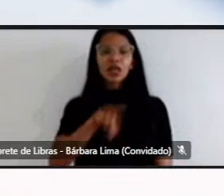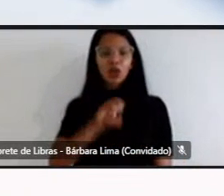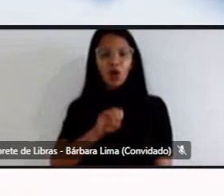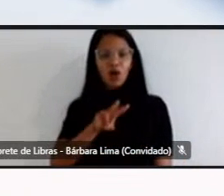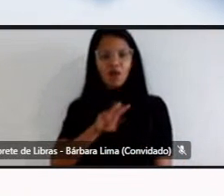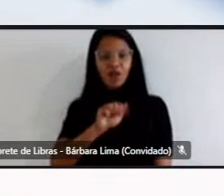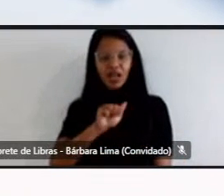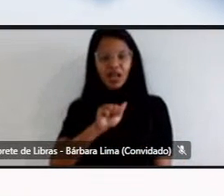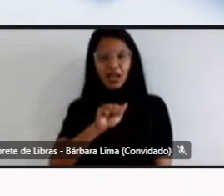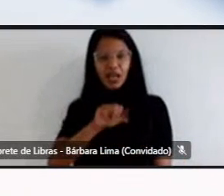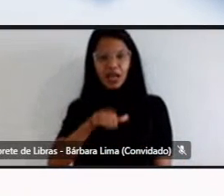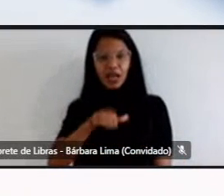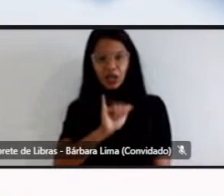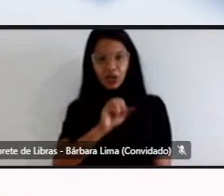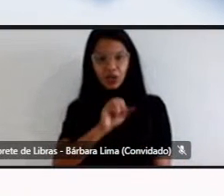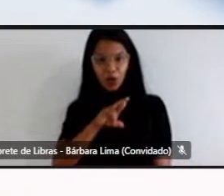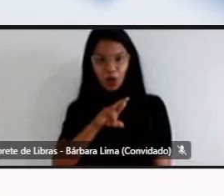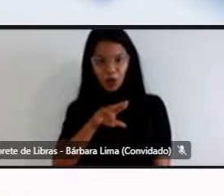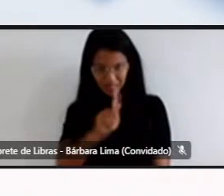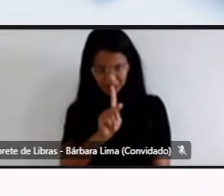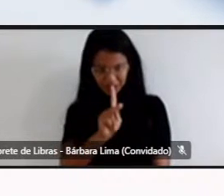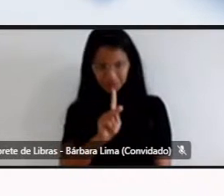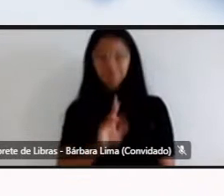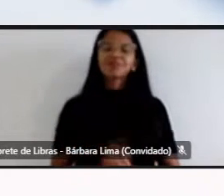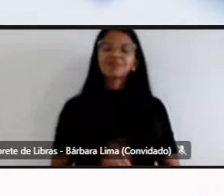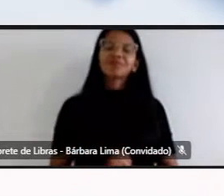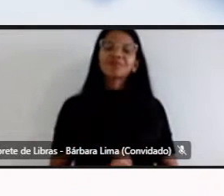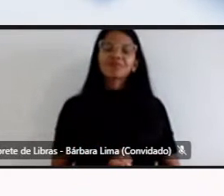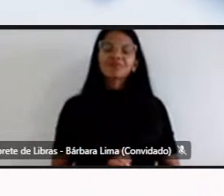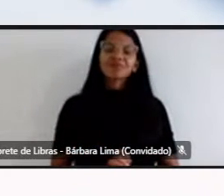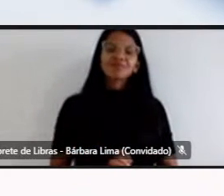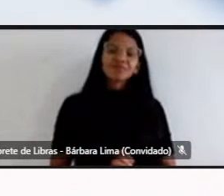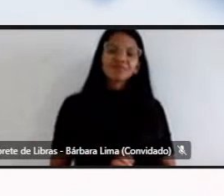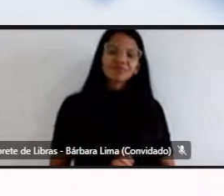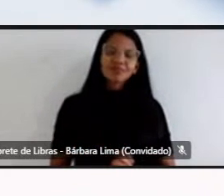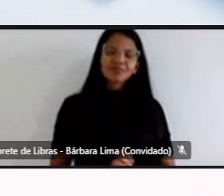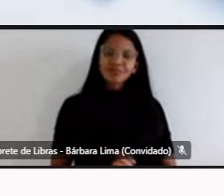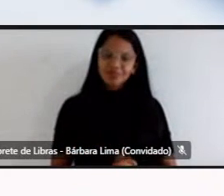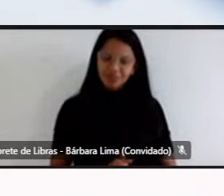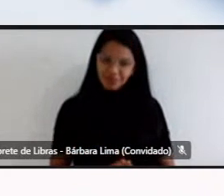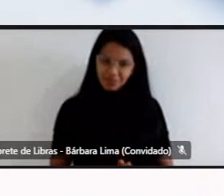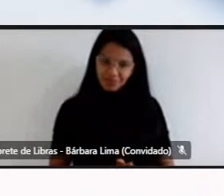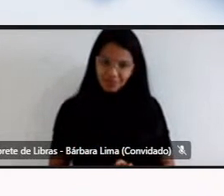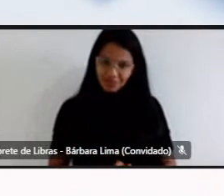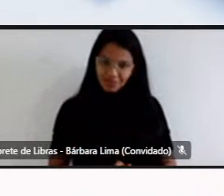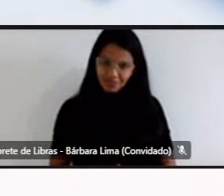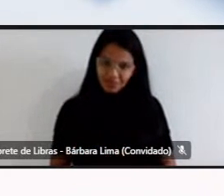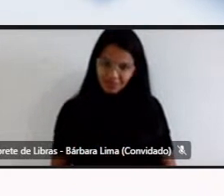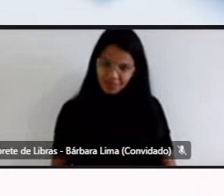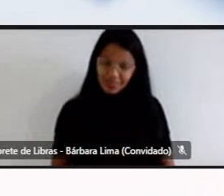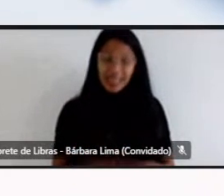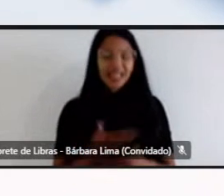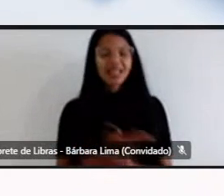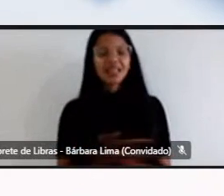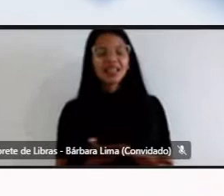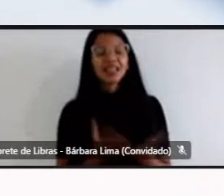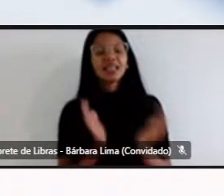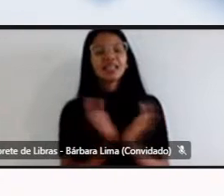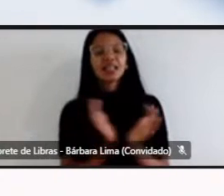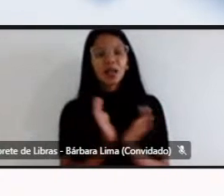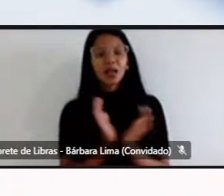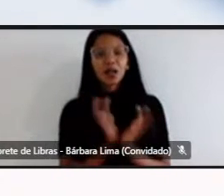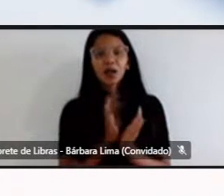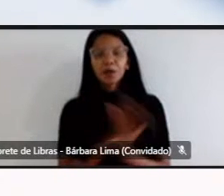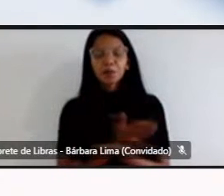And he has another jazz genius in his band called Herbie Hancock. E na banda que estava tocando com